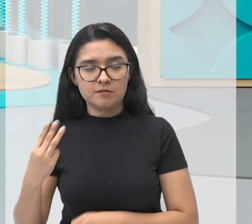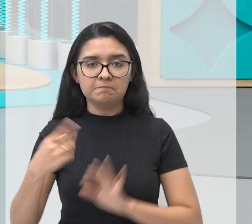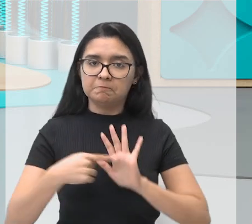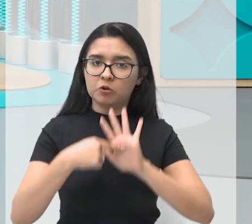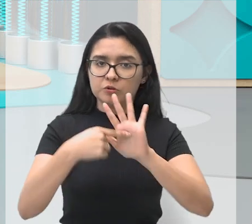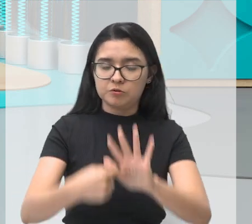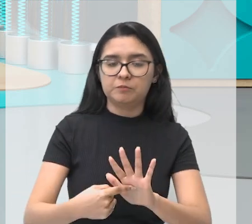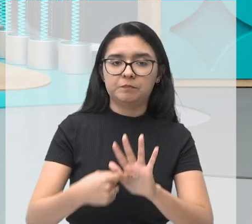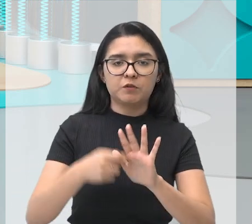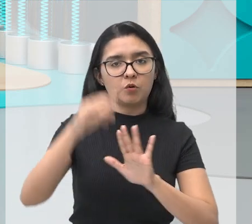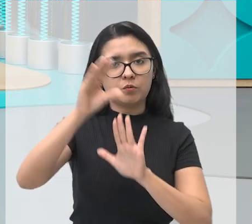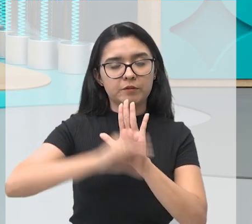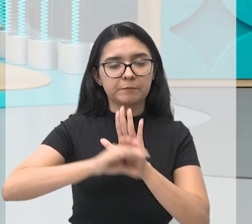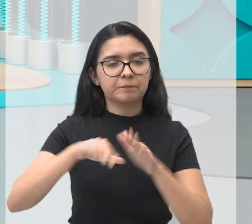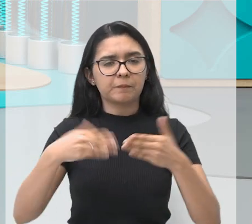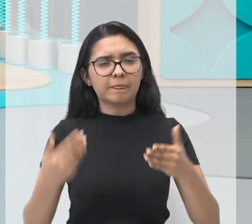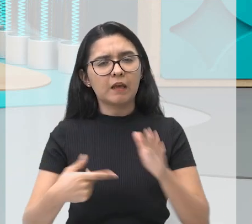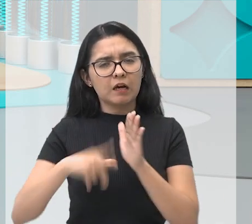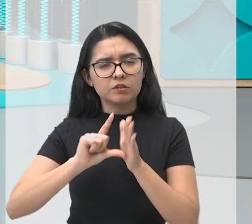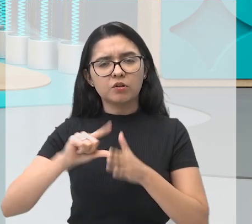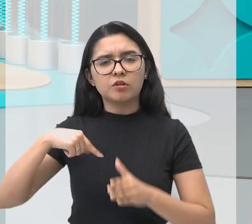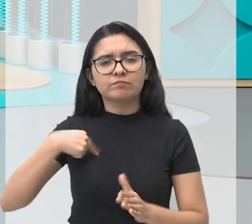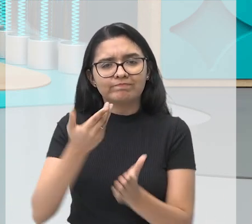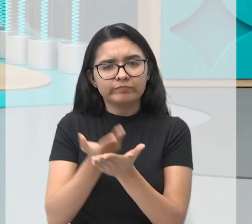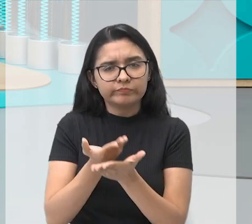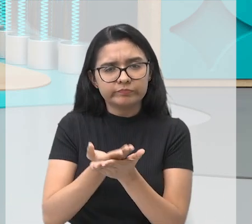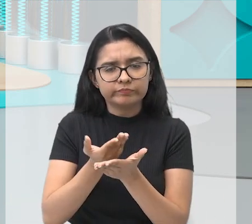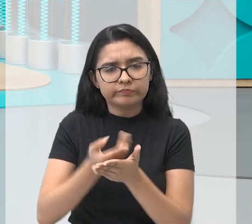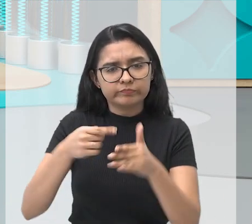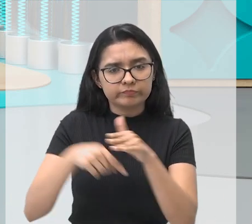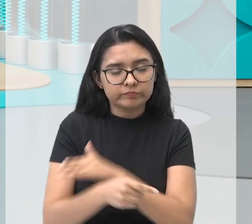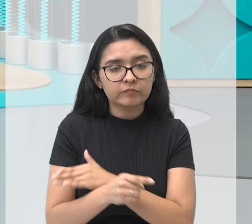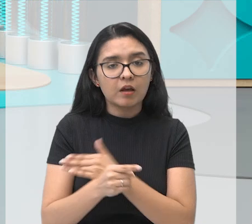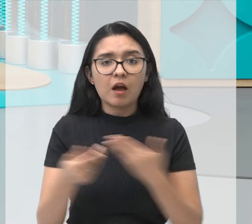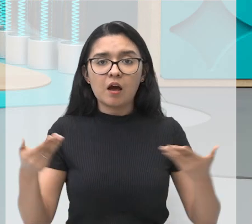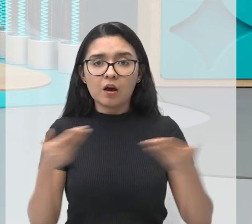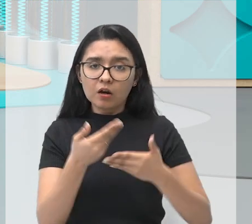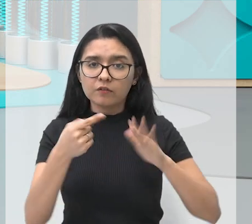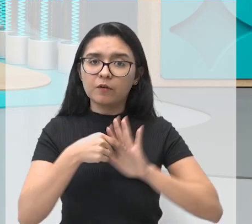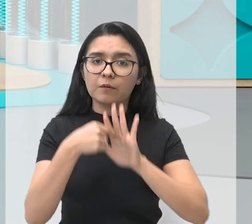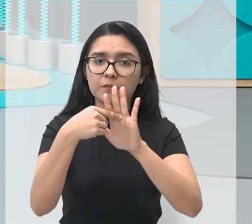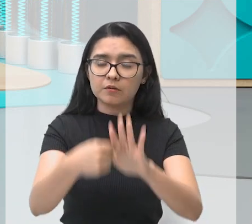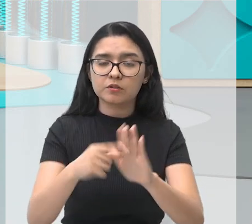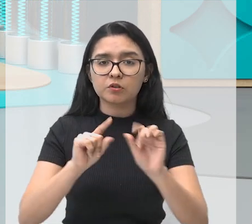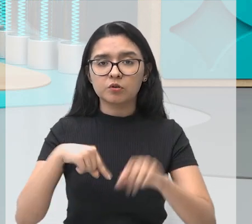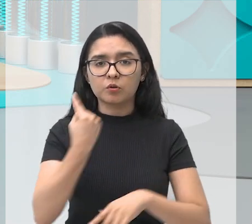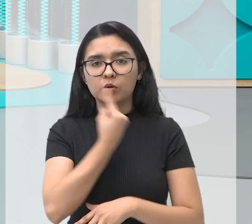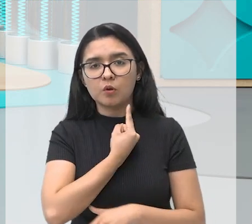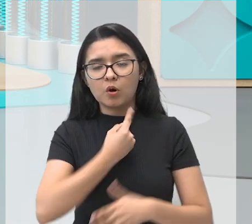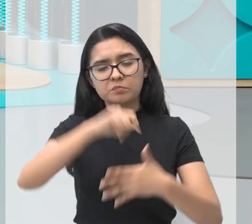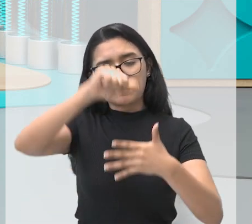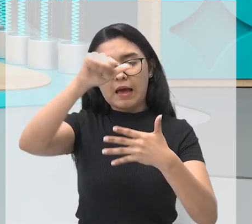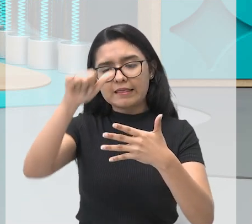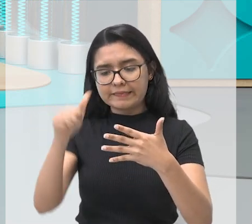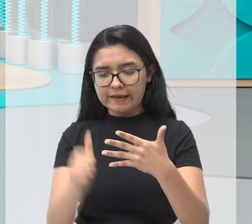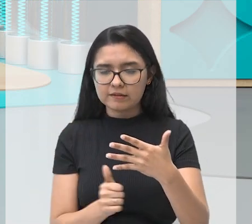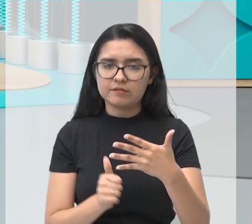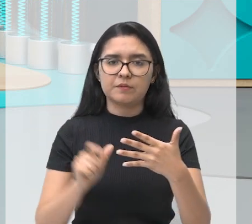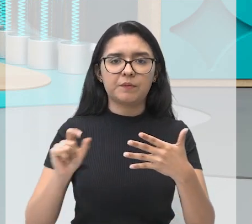gente aprofundar um pouco mais sobre essas capacidades físicas, eu trouxe aqui para a gente fazer uma análise quase